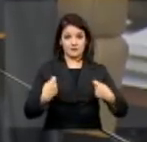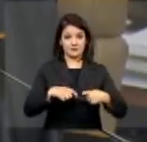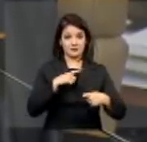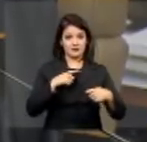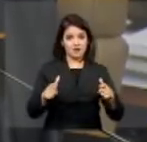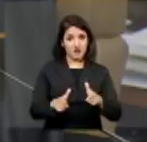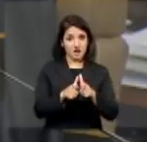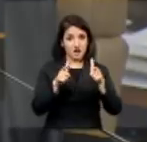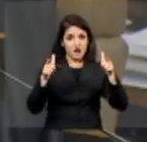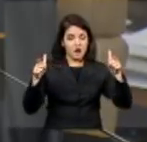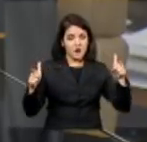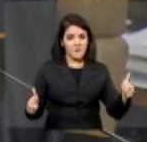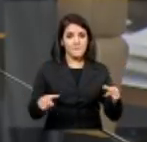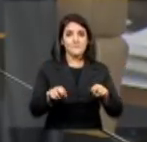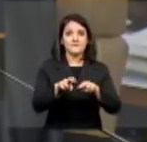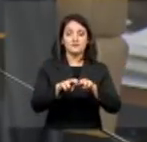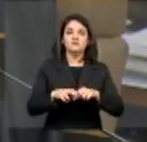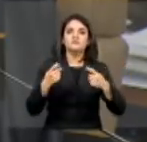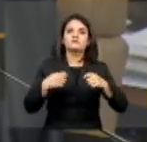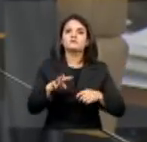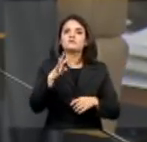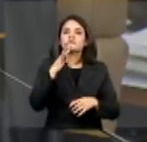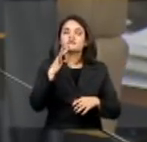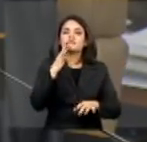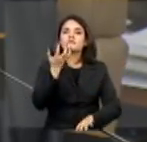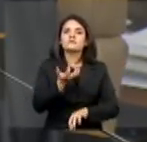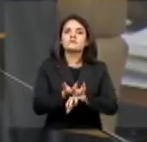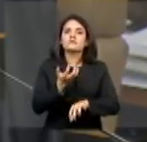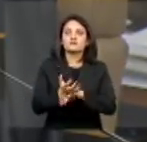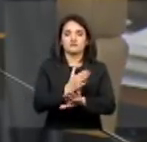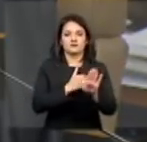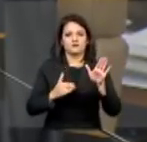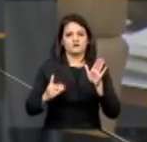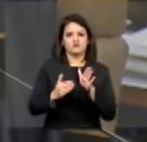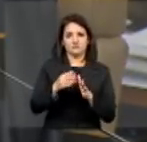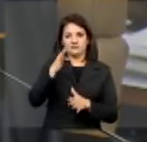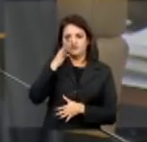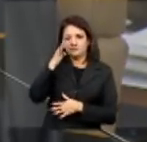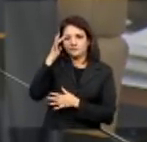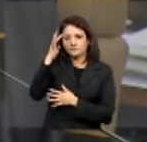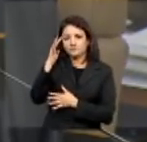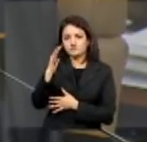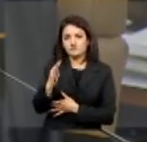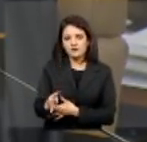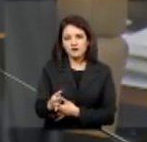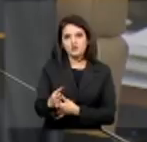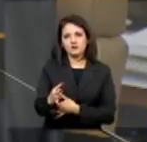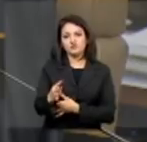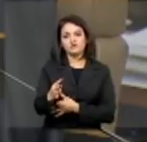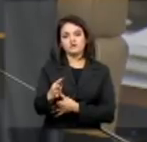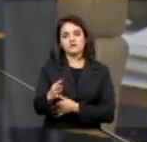para isso por óbvio deve conhecer o conteúdo da acusação a qual no caso concreto conta com a colaboração dos delatores